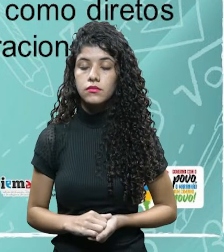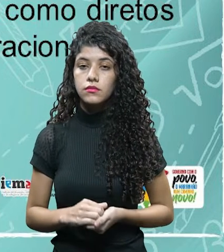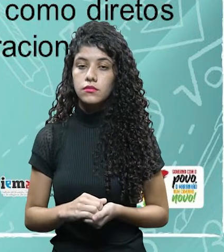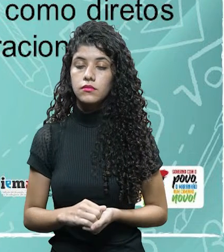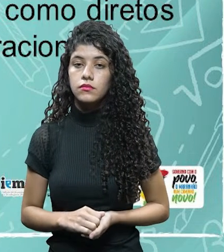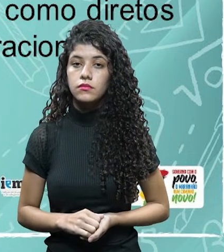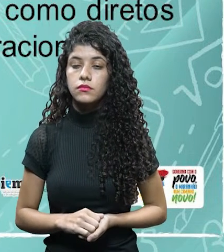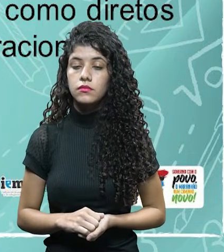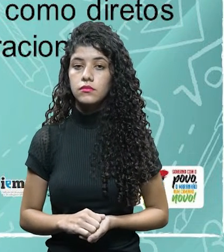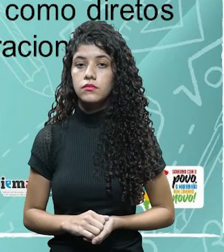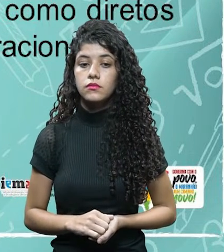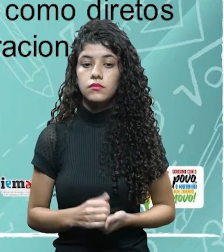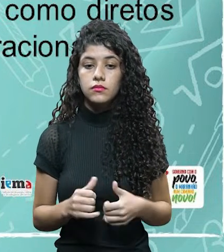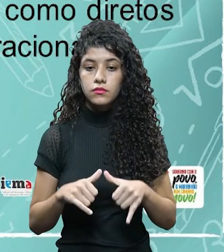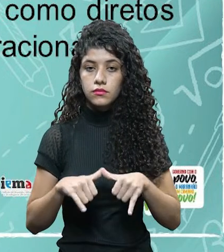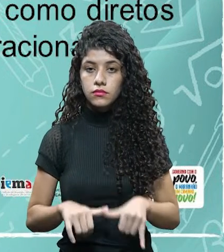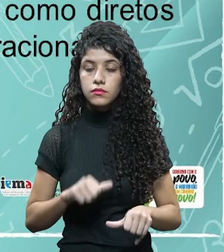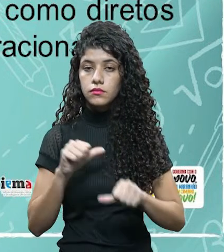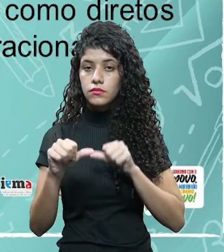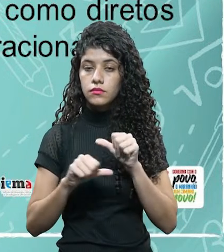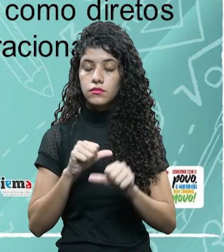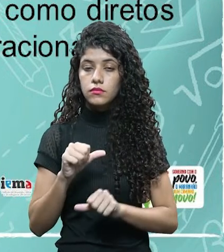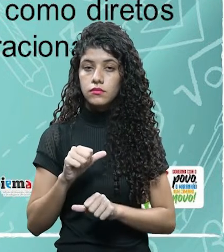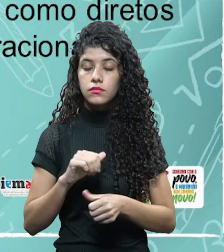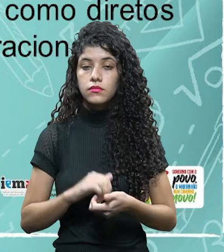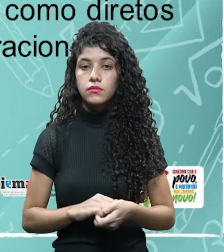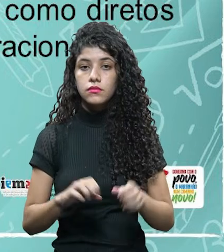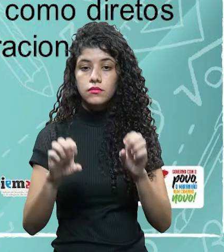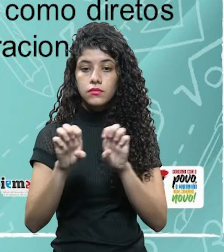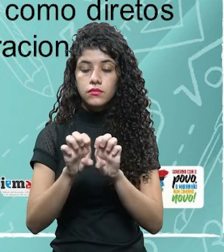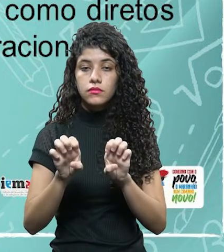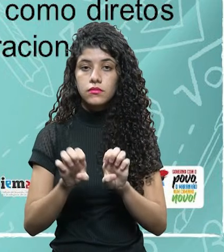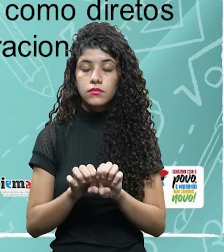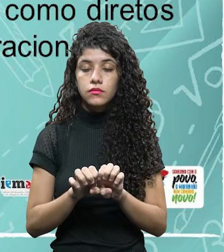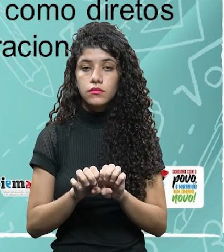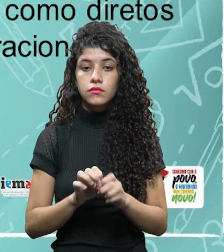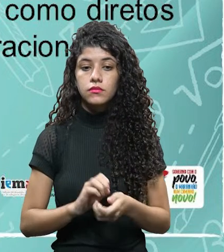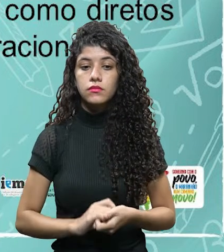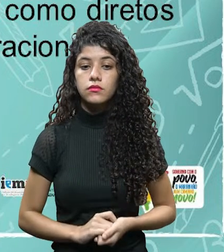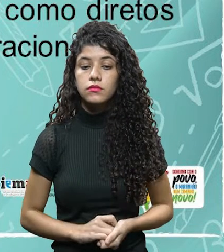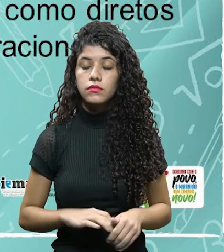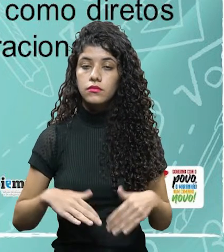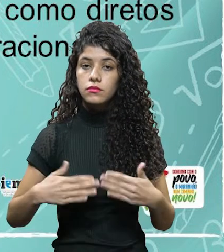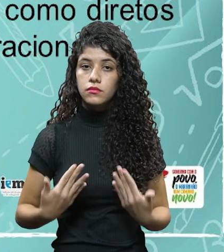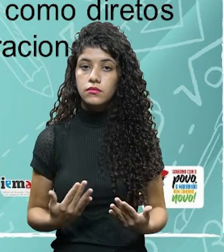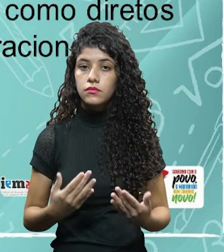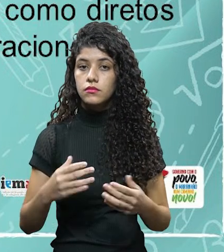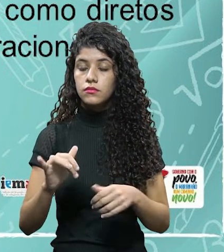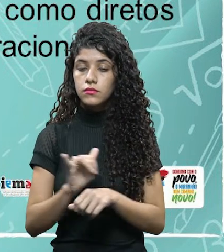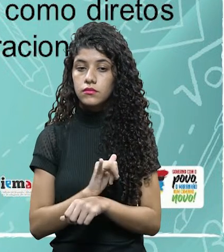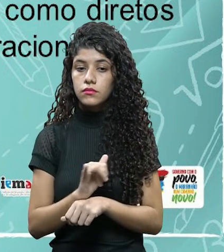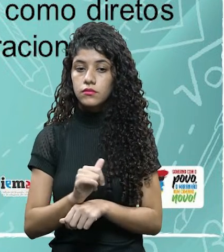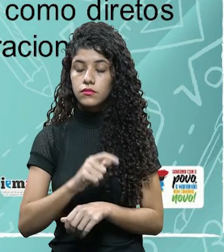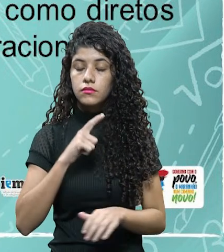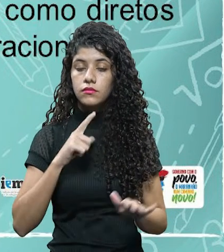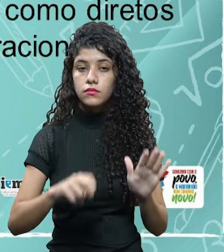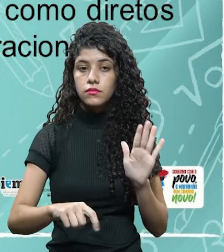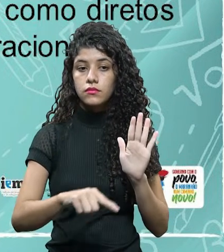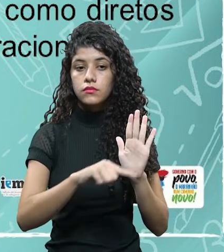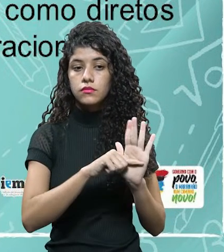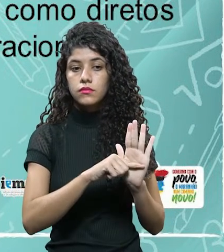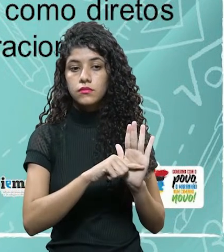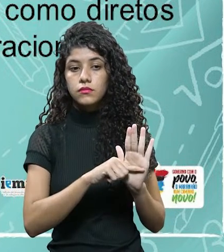custos definidos como diretos ou indiretos, fixos ou variáveis, de estruturas operacionais. Então, nesse método, faz